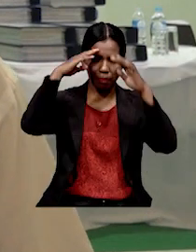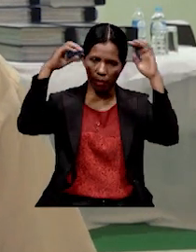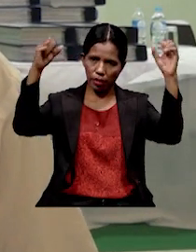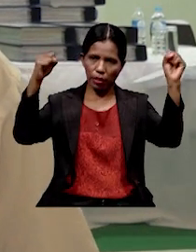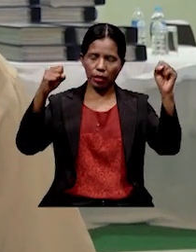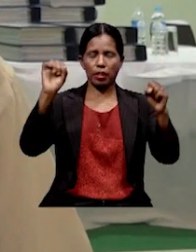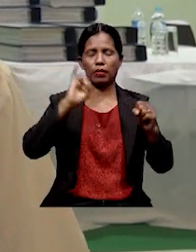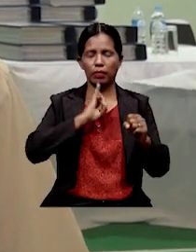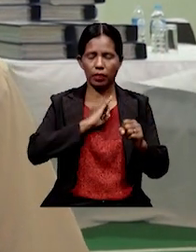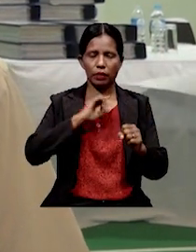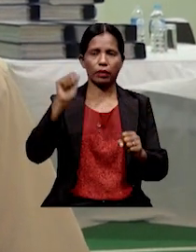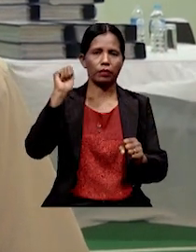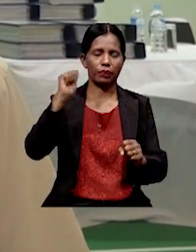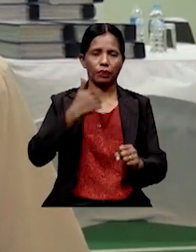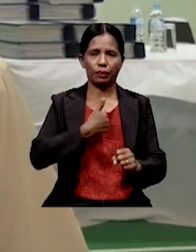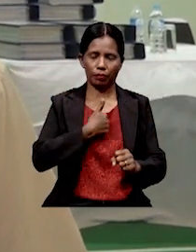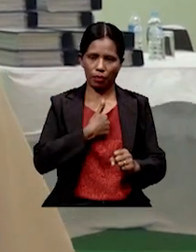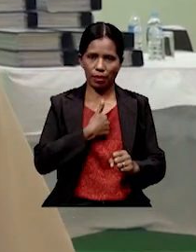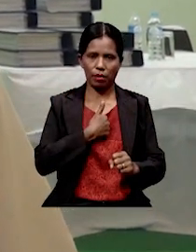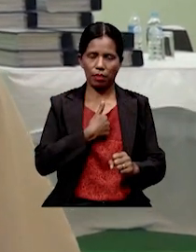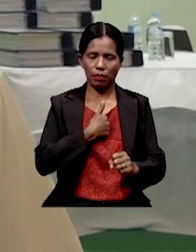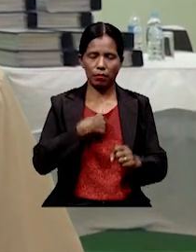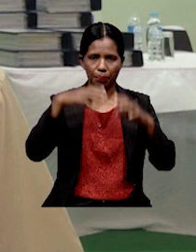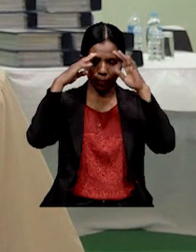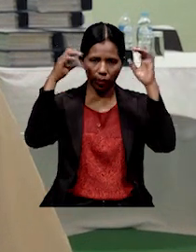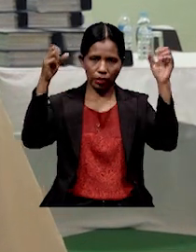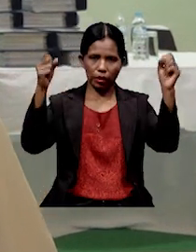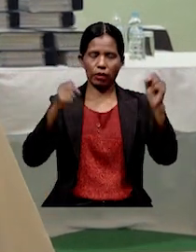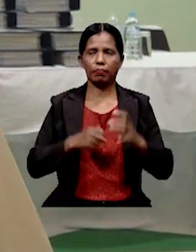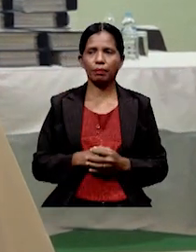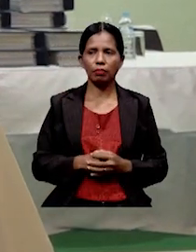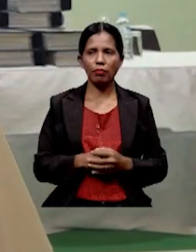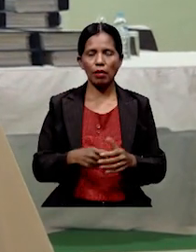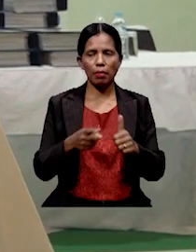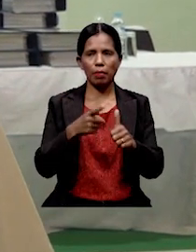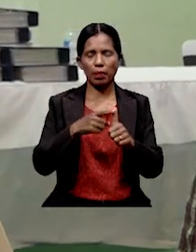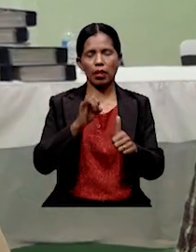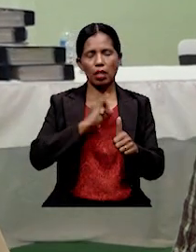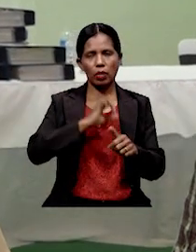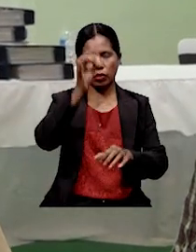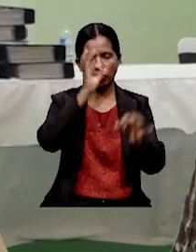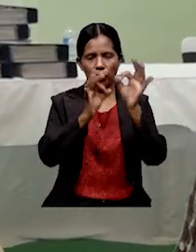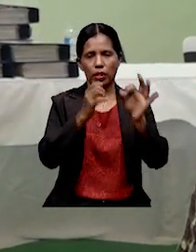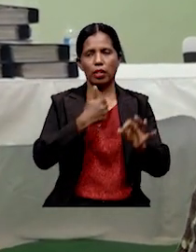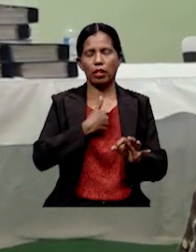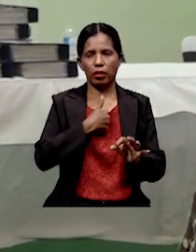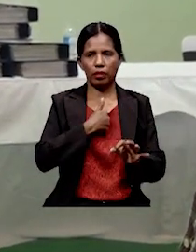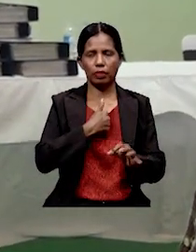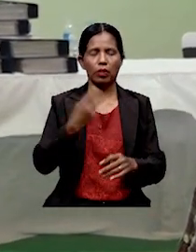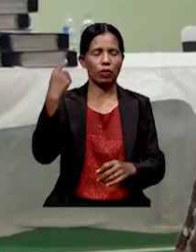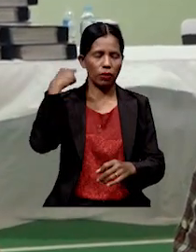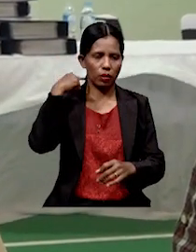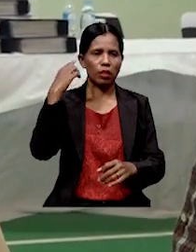kandidatan duni poin lorong ba presiden ti. Tamba primeiro hau teng fiorani an. Ia hani kutu ki a histori